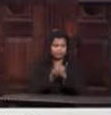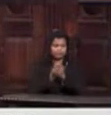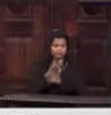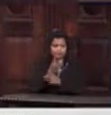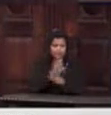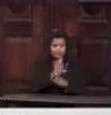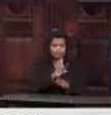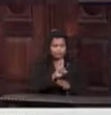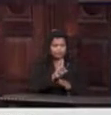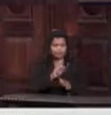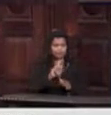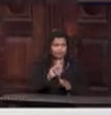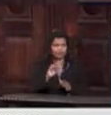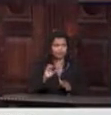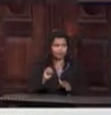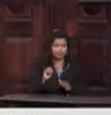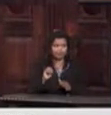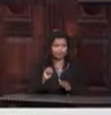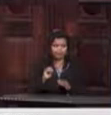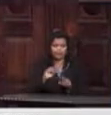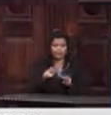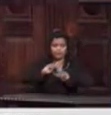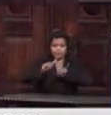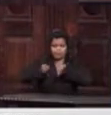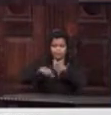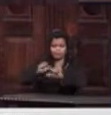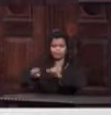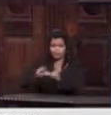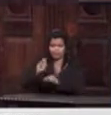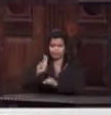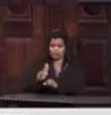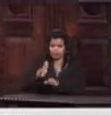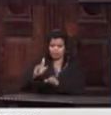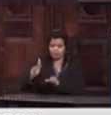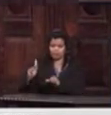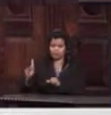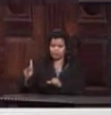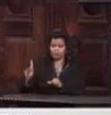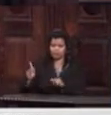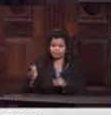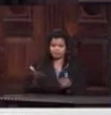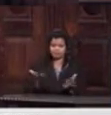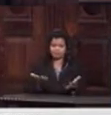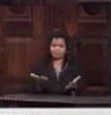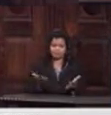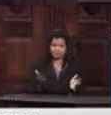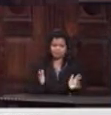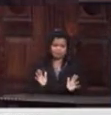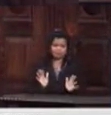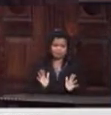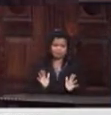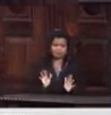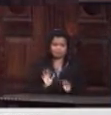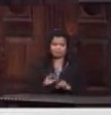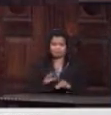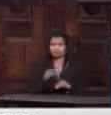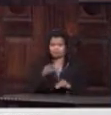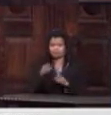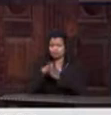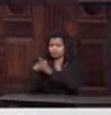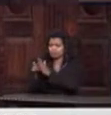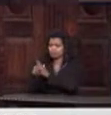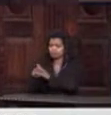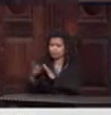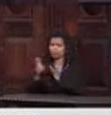da mídia e chamou-se UPP. O que é uma UPP? É um DPO de tamanho maior, onde se coloca